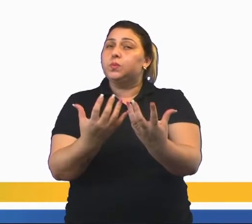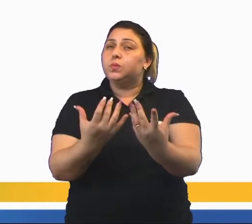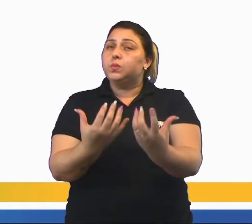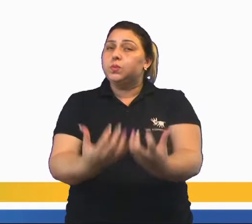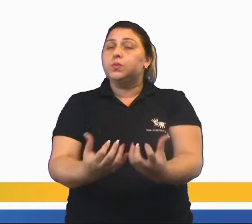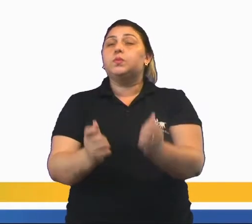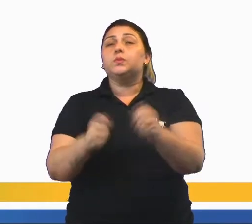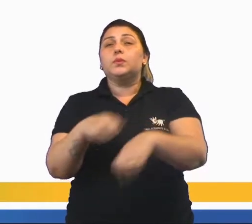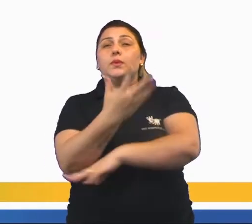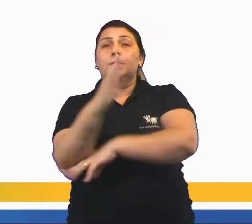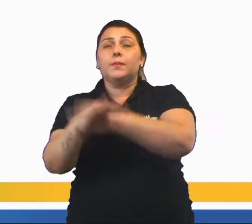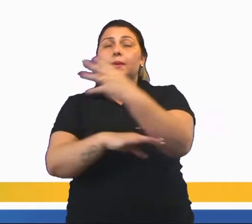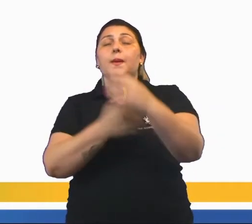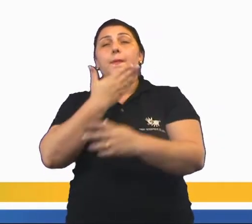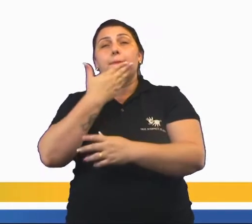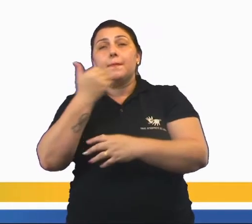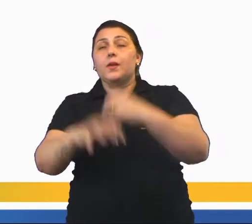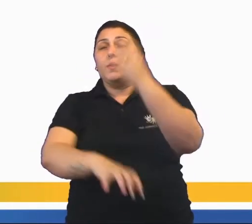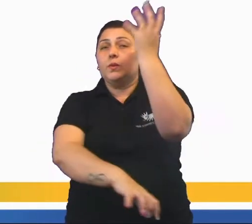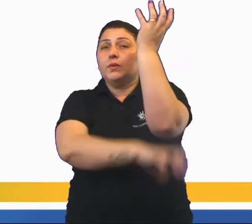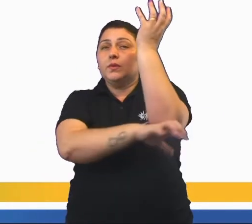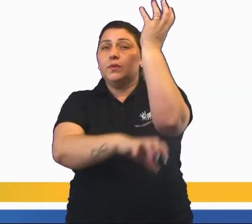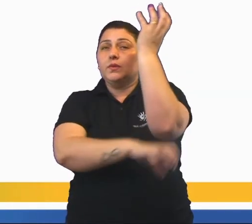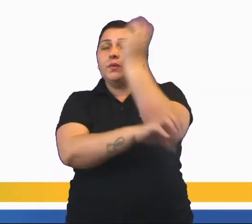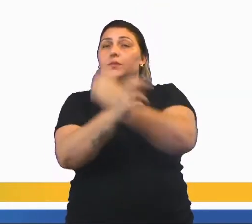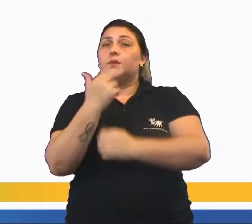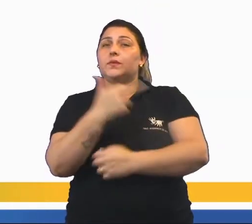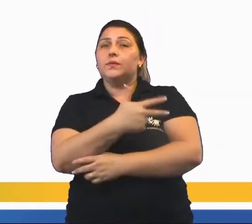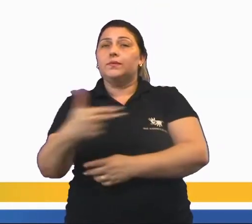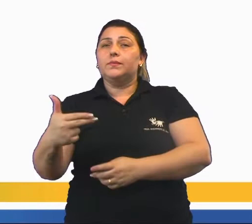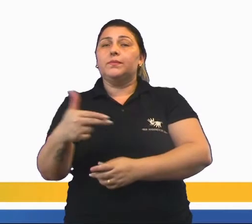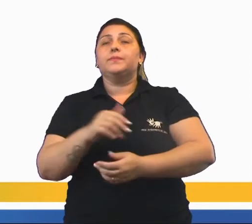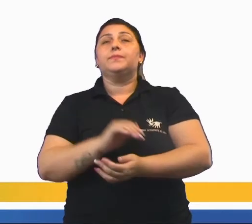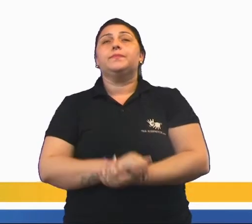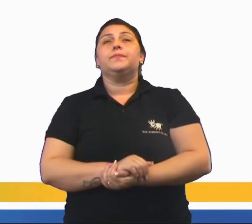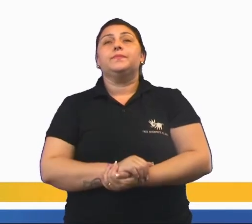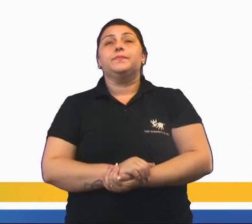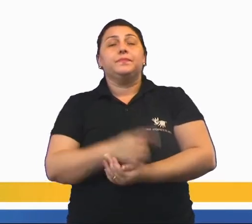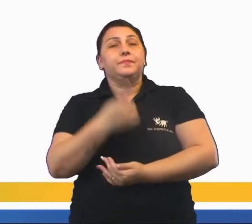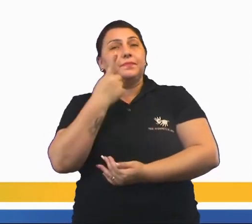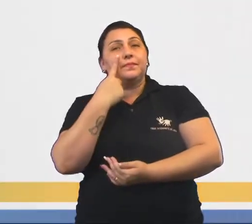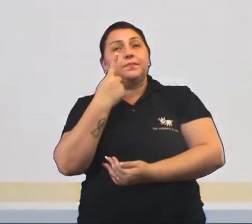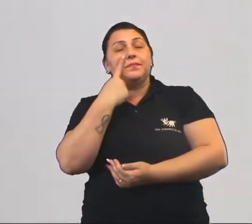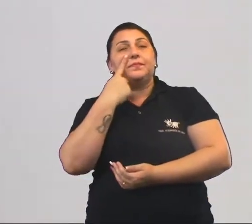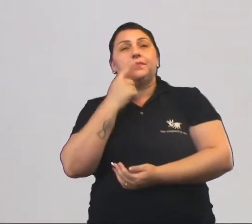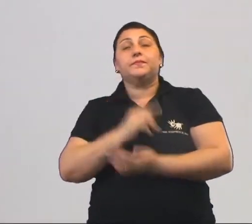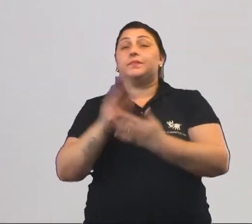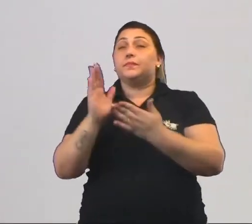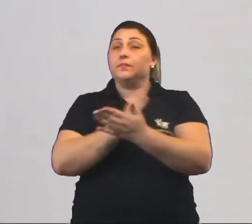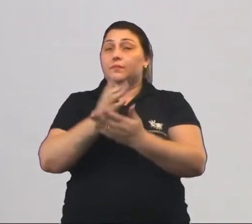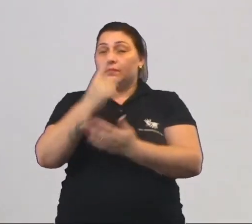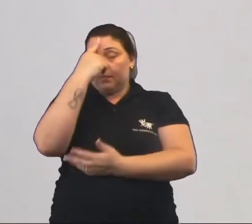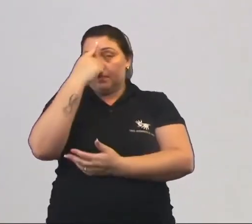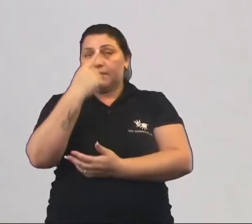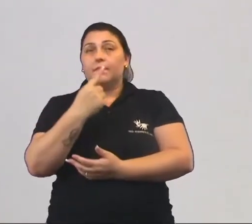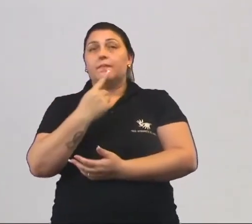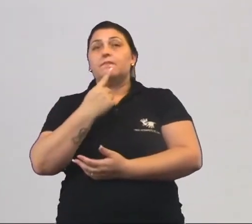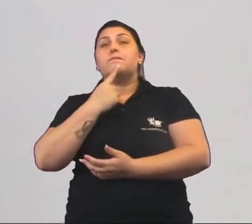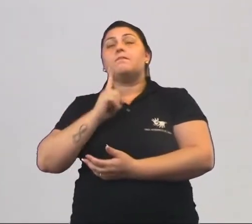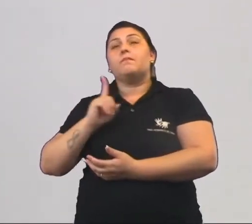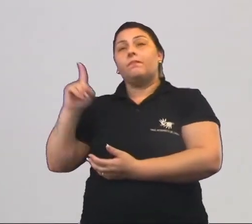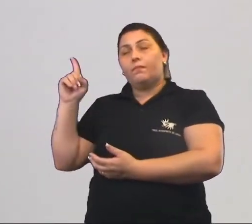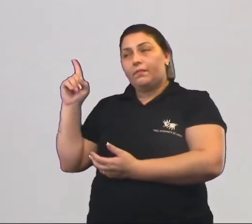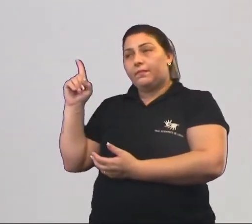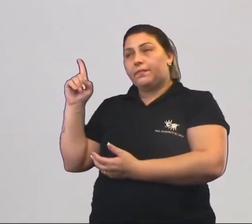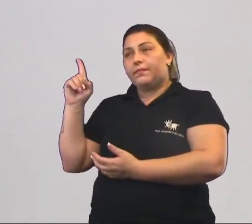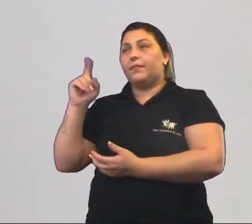planta absorva melhor os nutrientes. Então, vamos ver aqui algumas imagens desse tipo